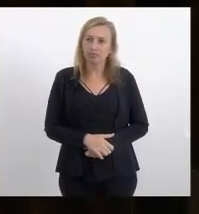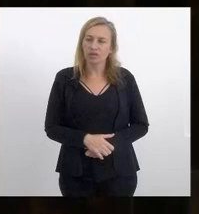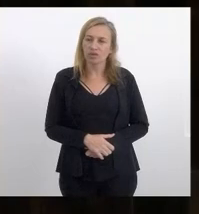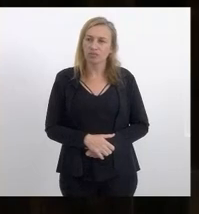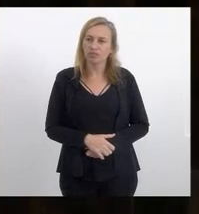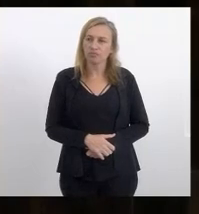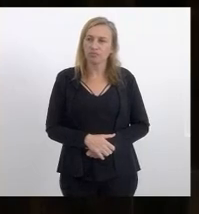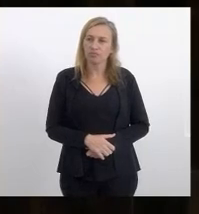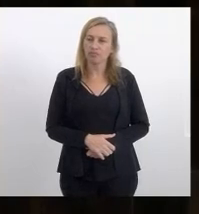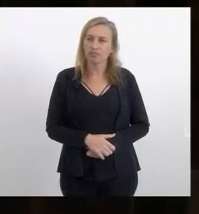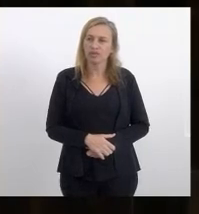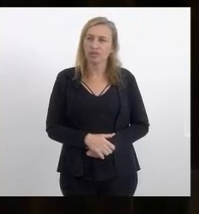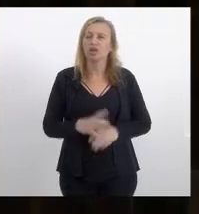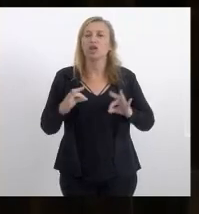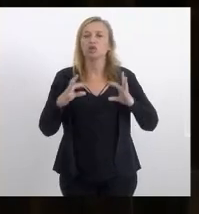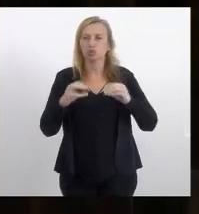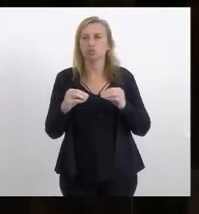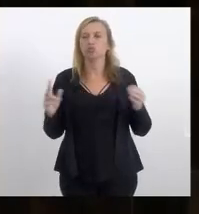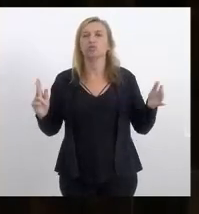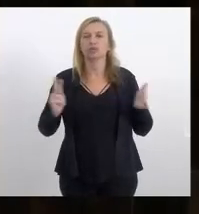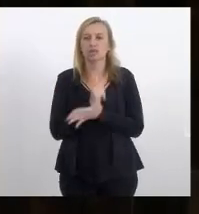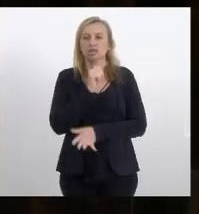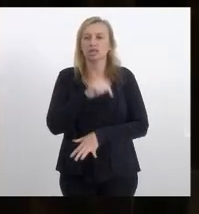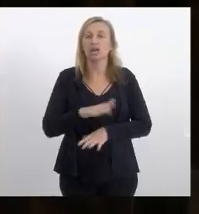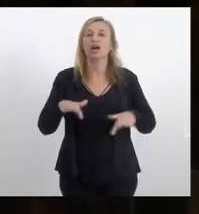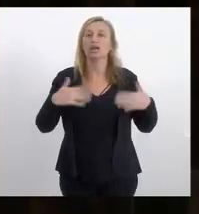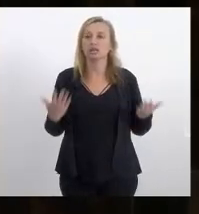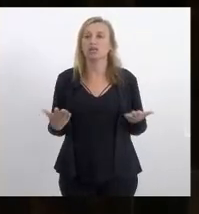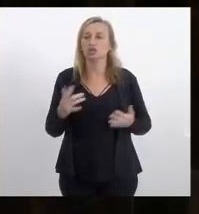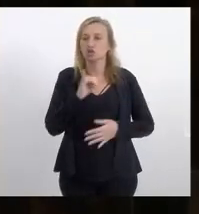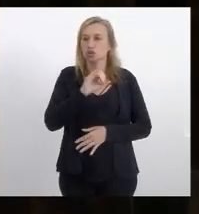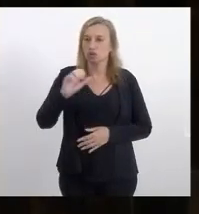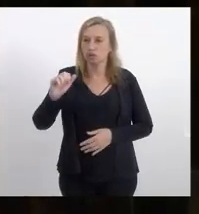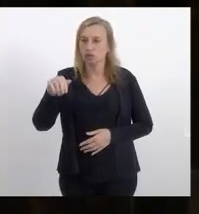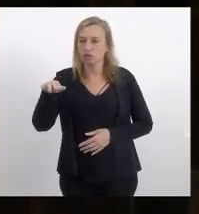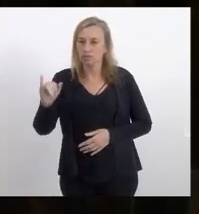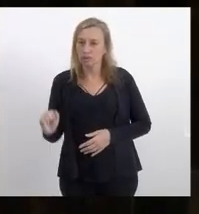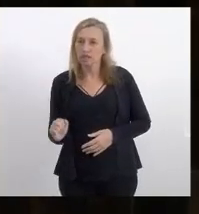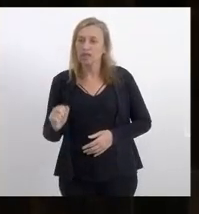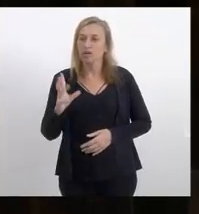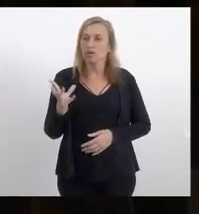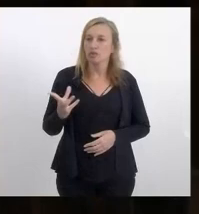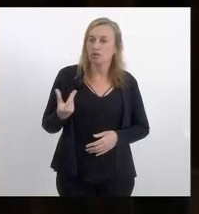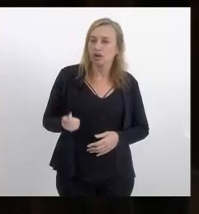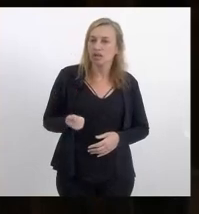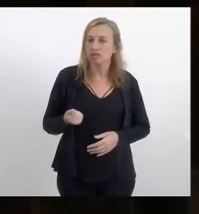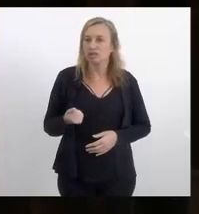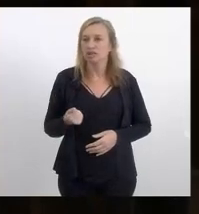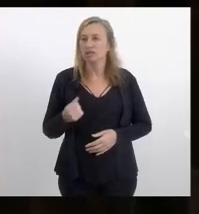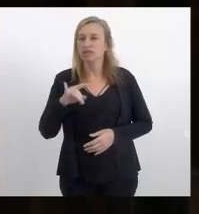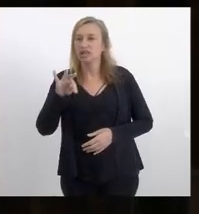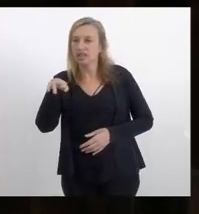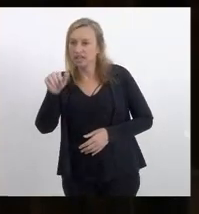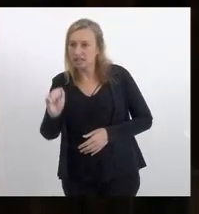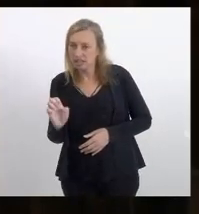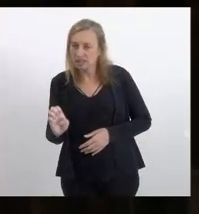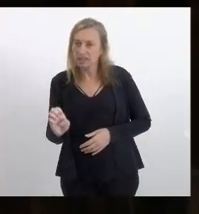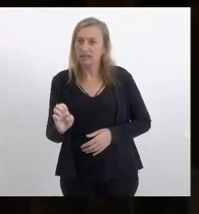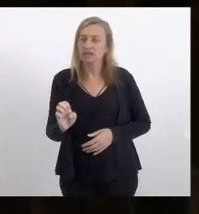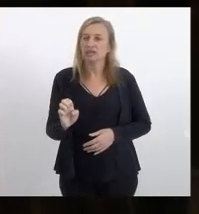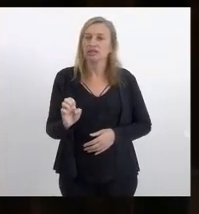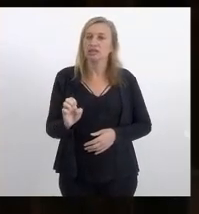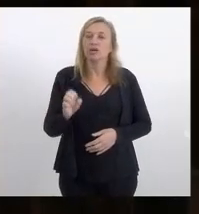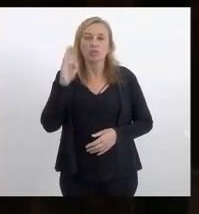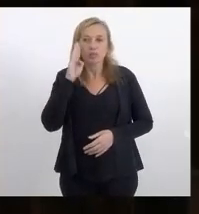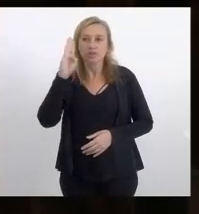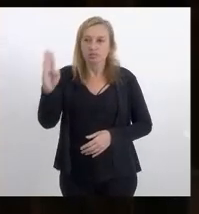equiparados em tudo isso que está vendo aqui então isonomia e paridade integralidade é